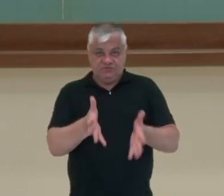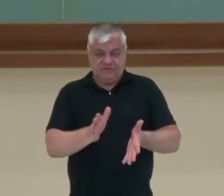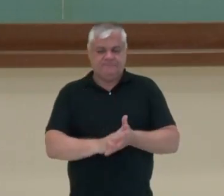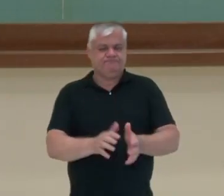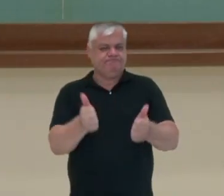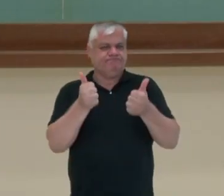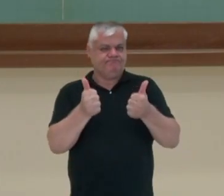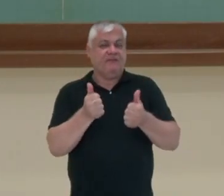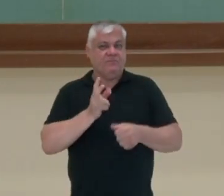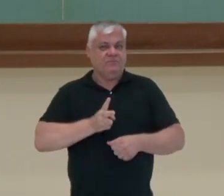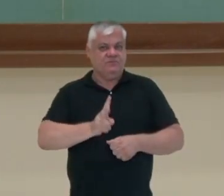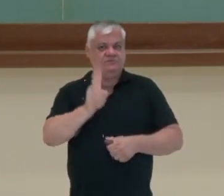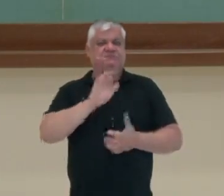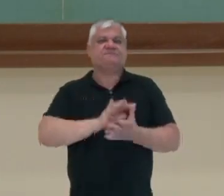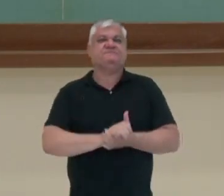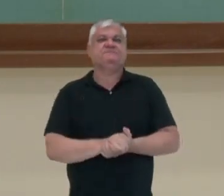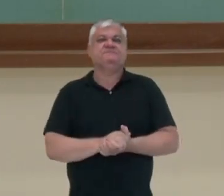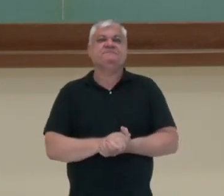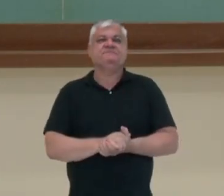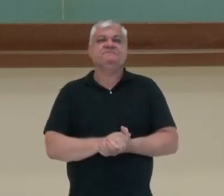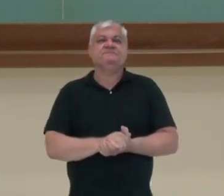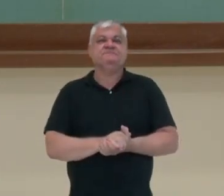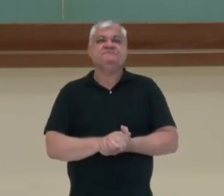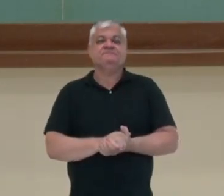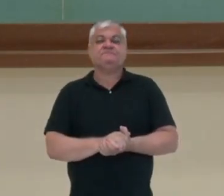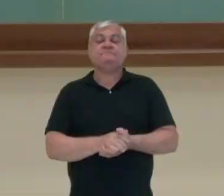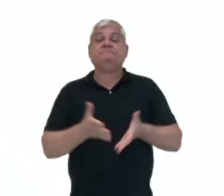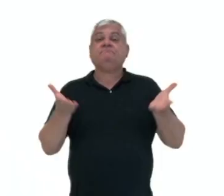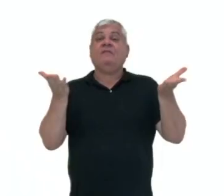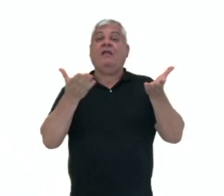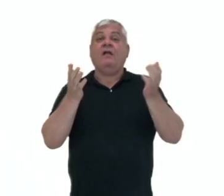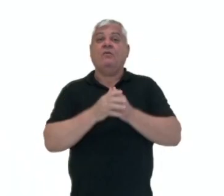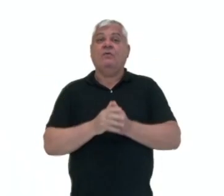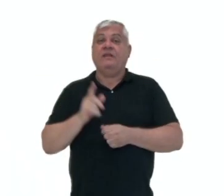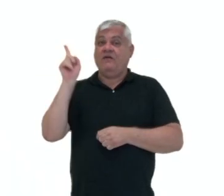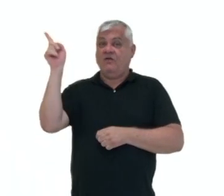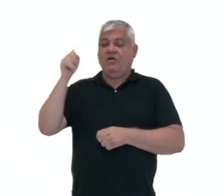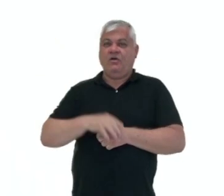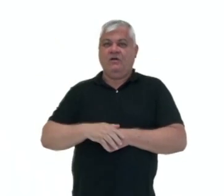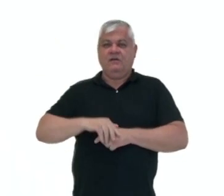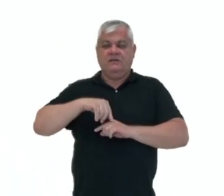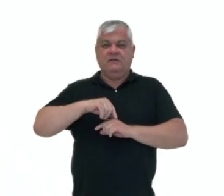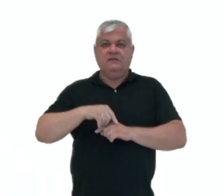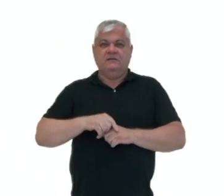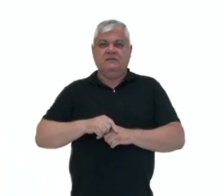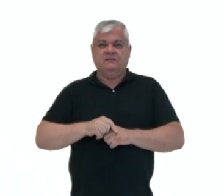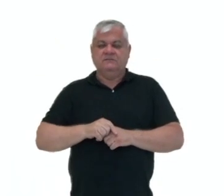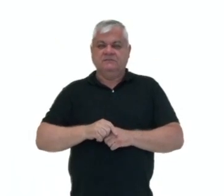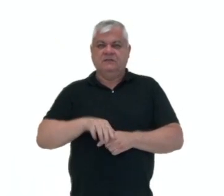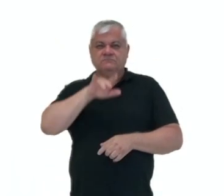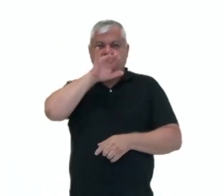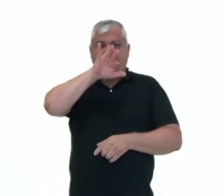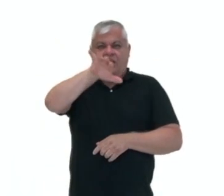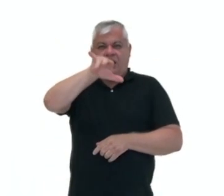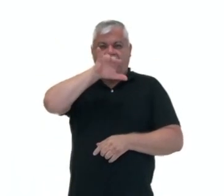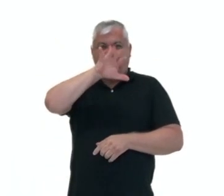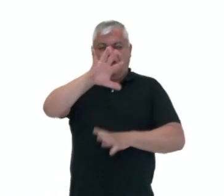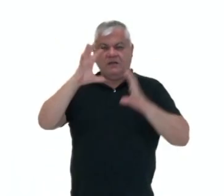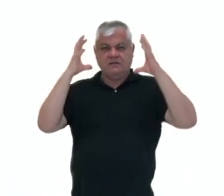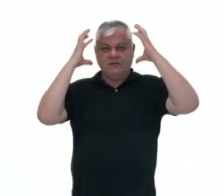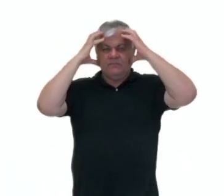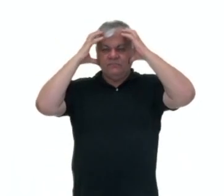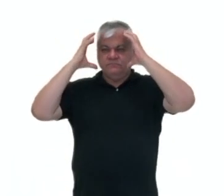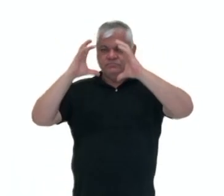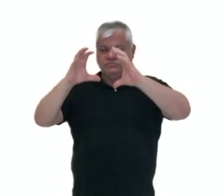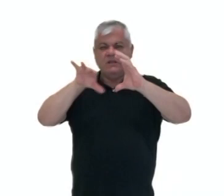Beleza, vamos seguir em frente. Então nós temos agora essa performance Cabeça de Dragão de 90 até 92. Nesse